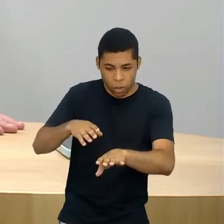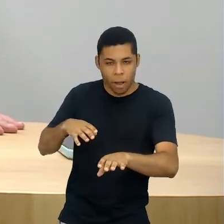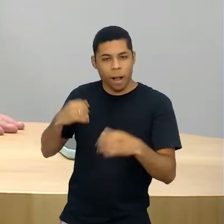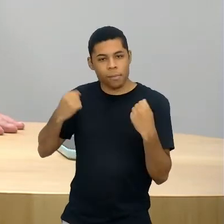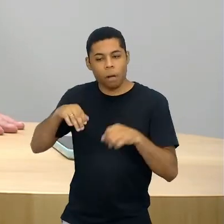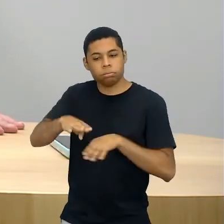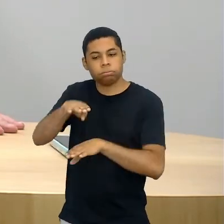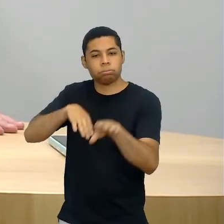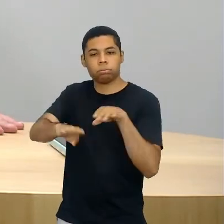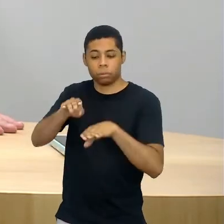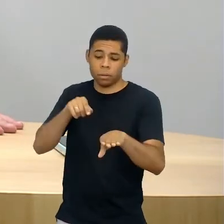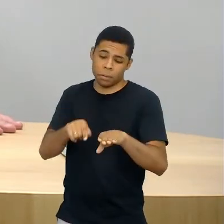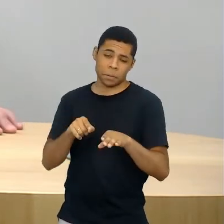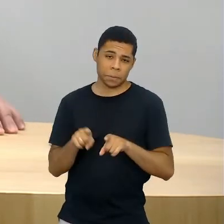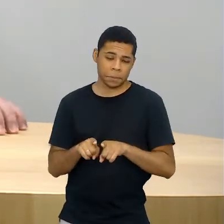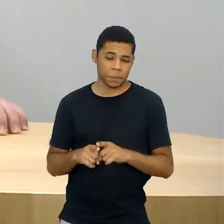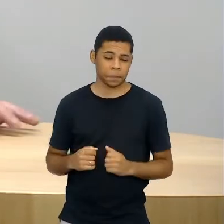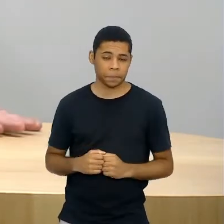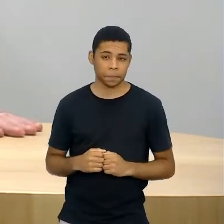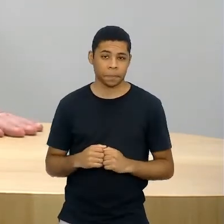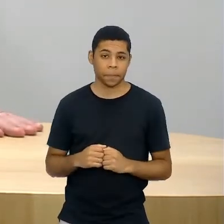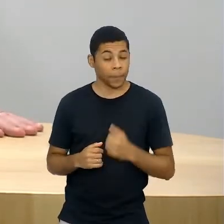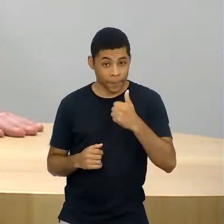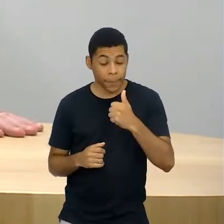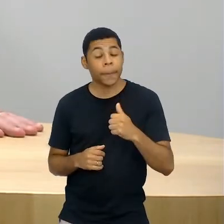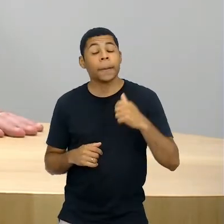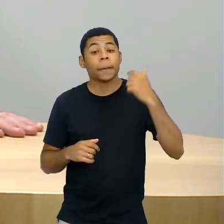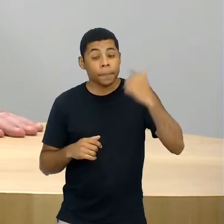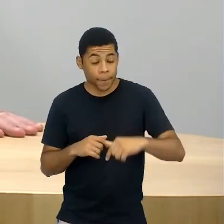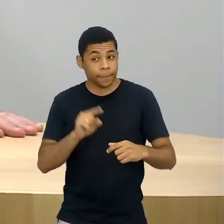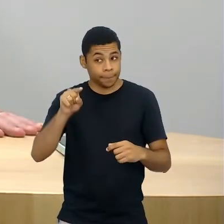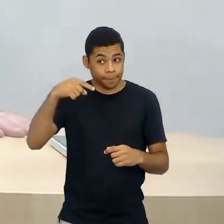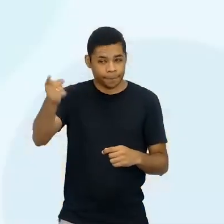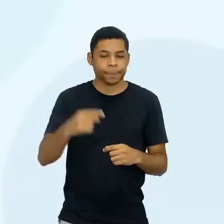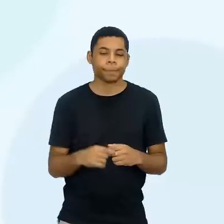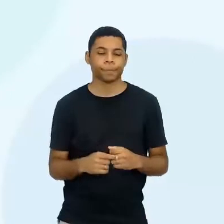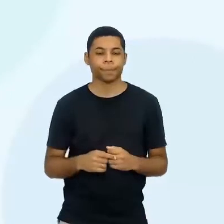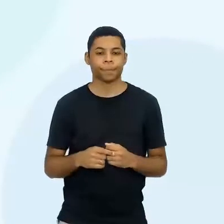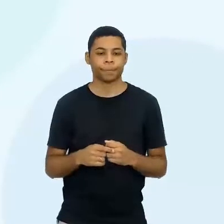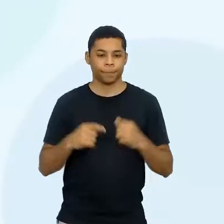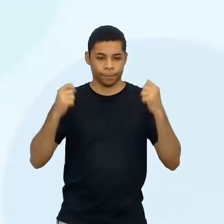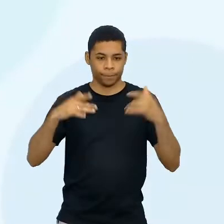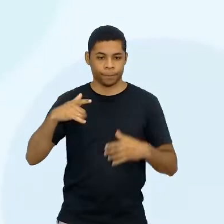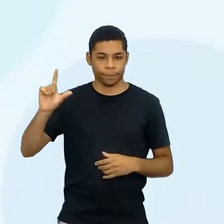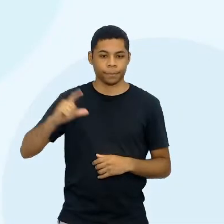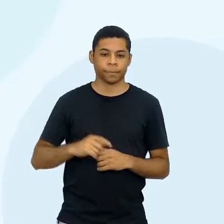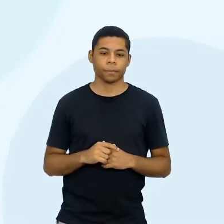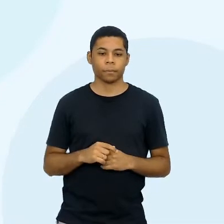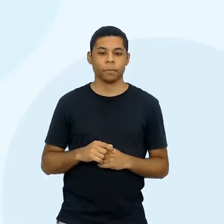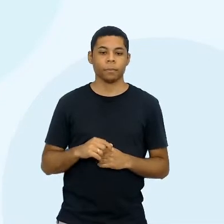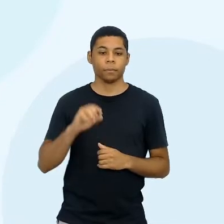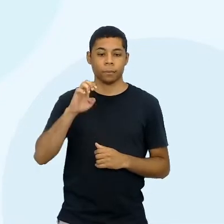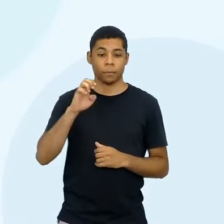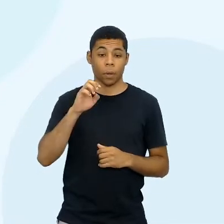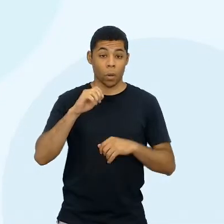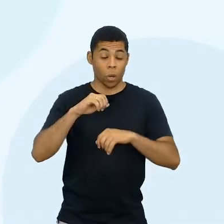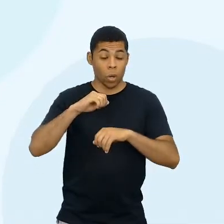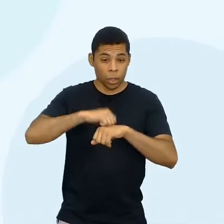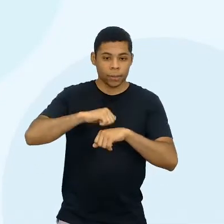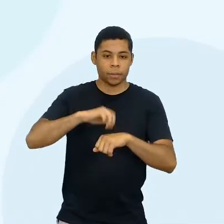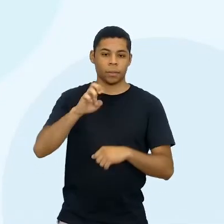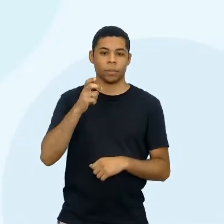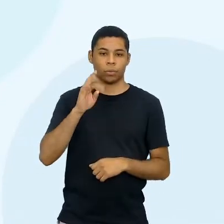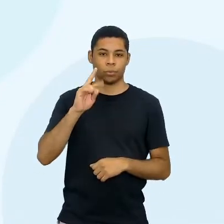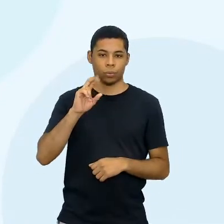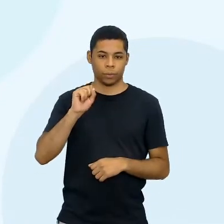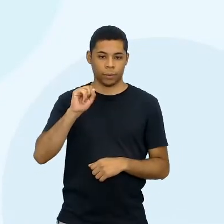do planeta, tá certo? Vamos lá para a próxima tela para falar sobre rocha extrusiva. Pode colocar aí grande scar. O